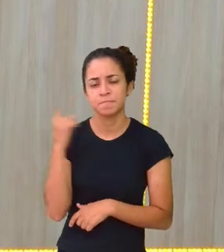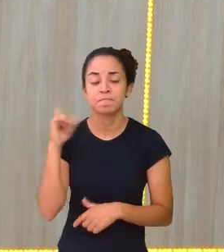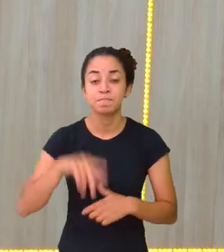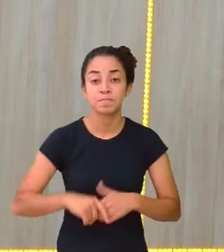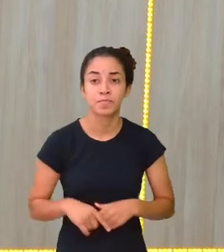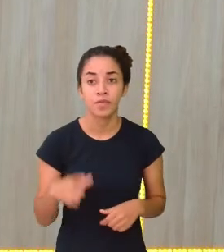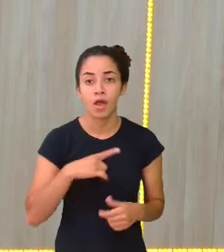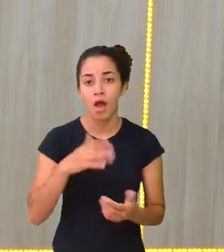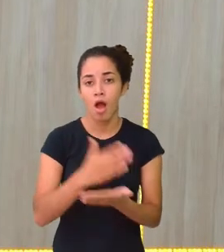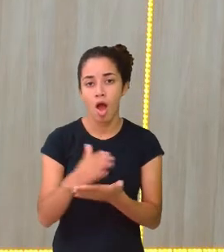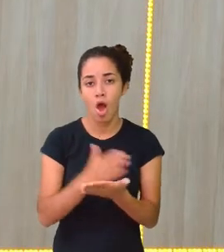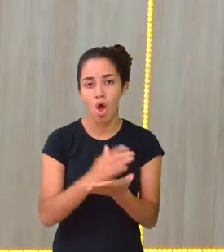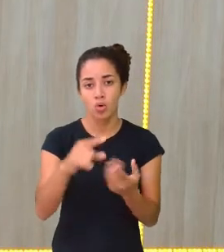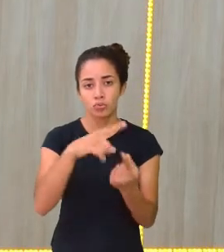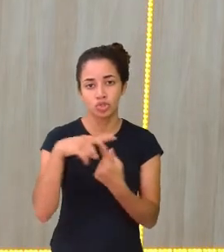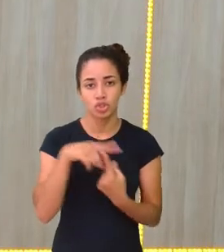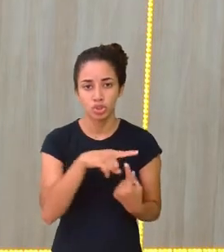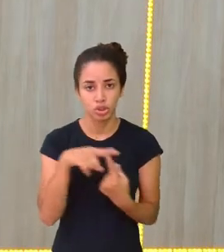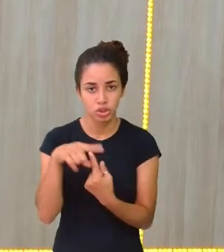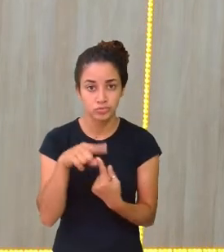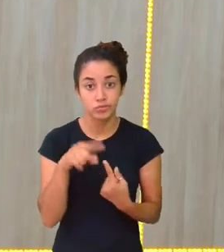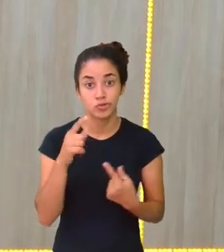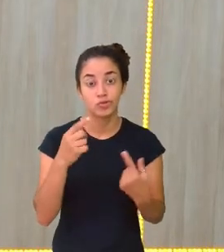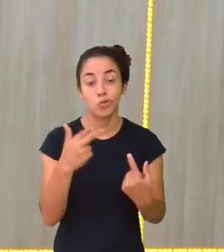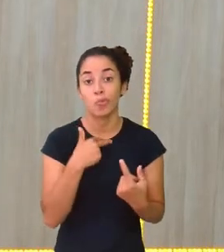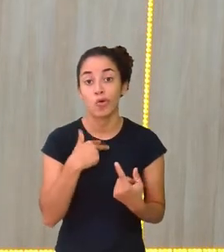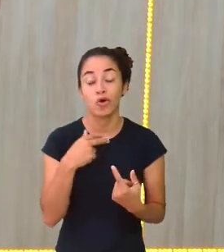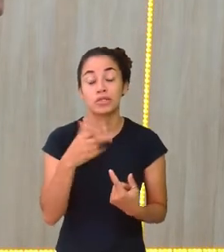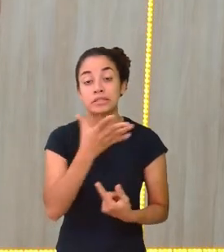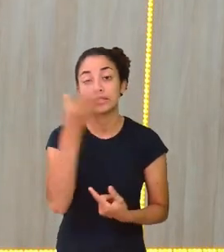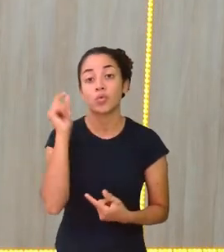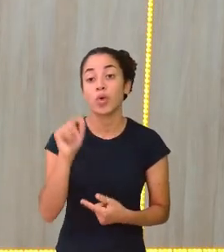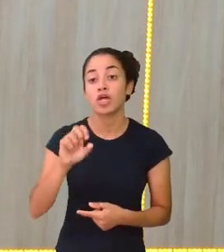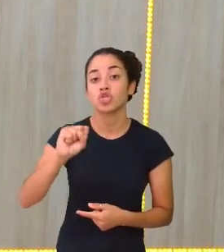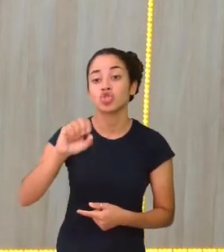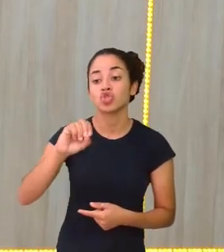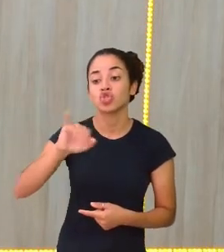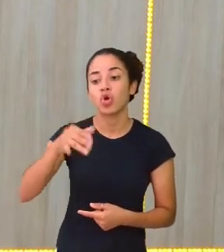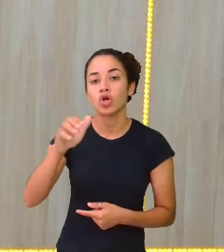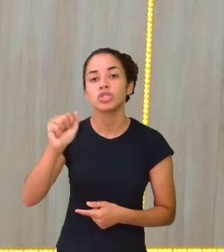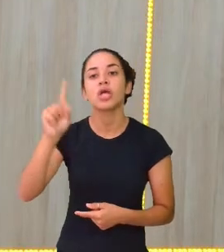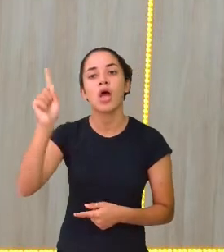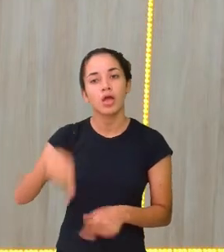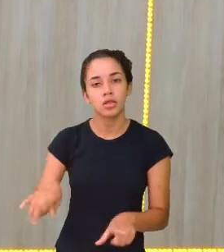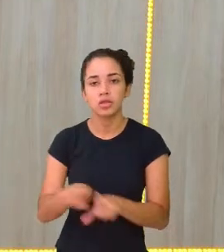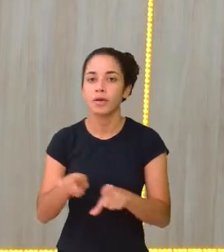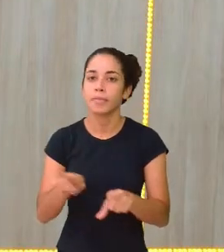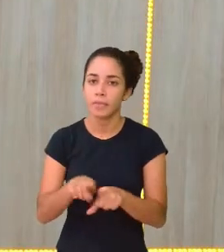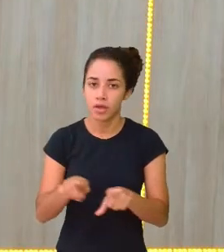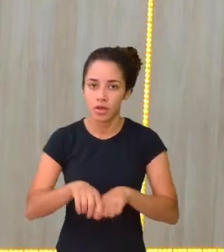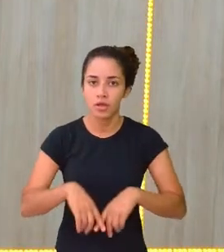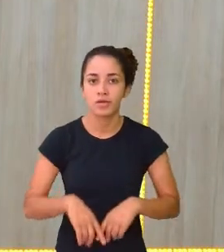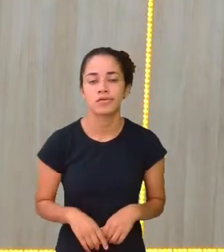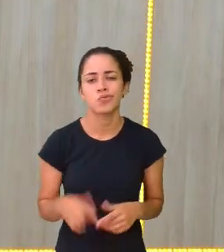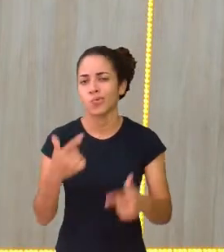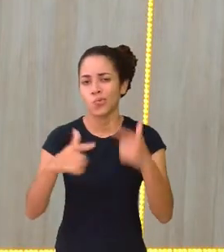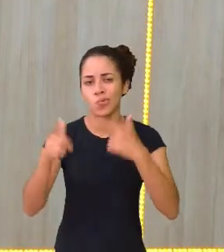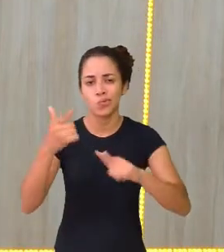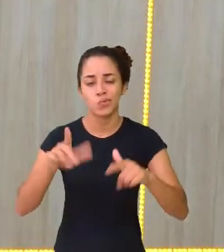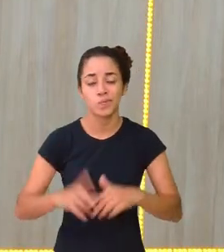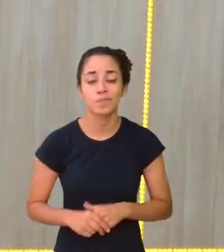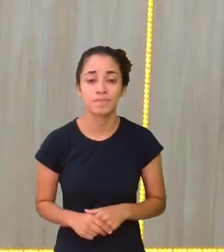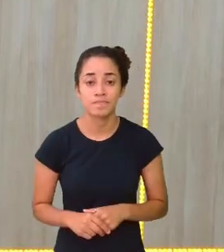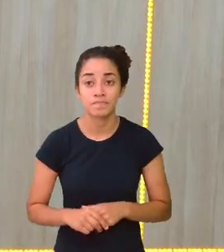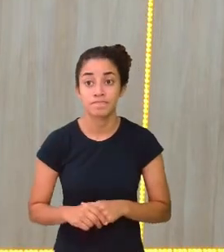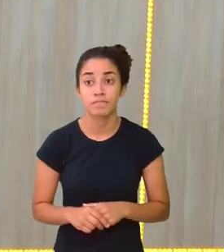né, de proteína, não esquecendo também a soja, né, como proteína, a questão do brócolis e outros mais. O